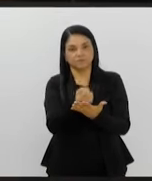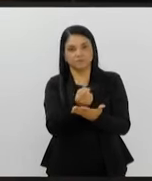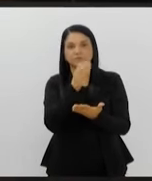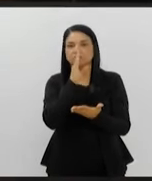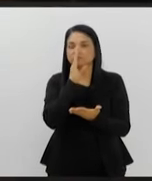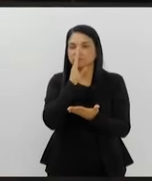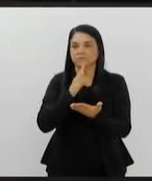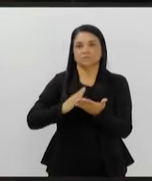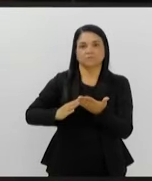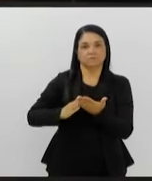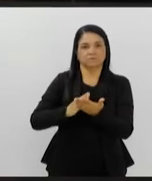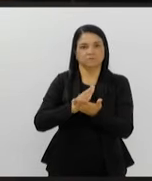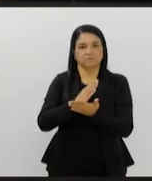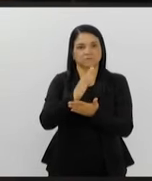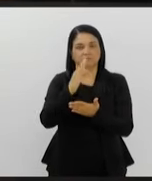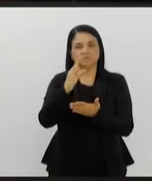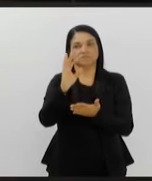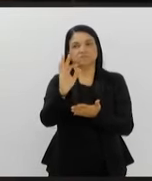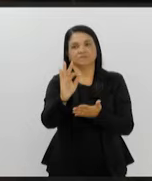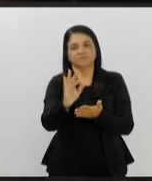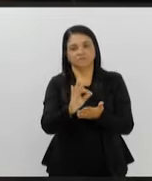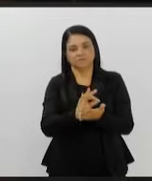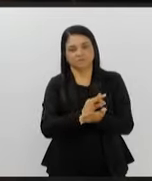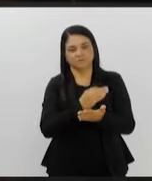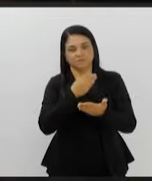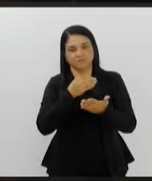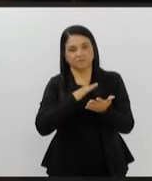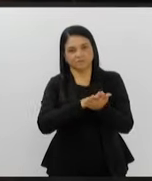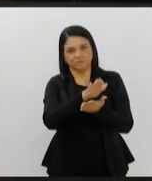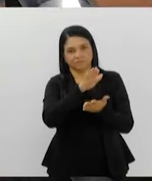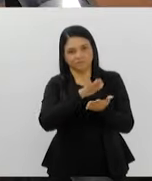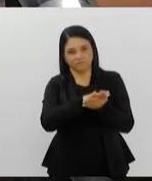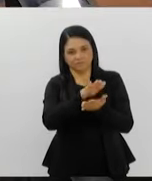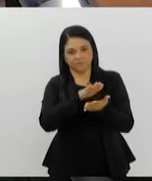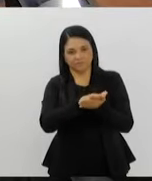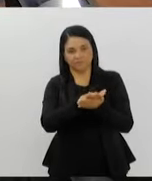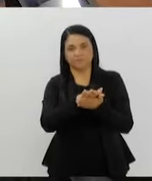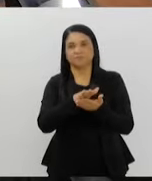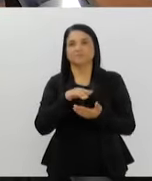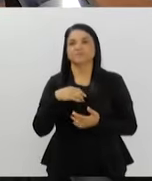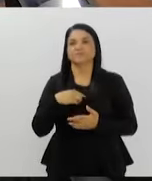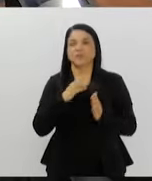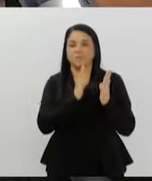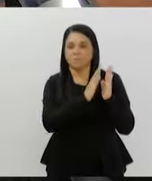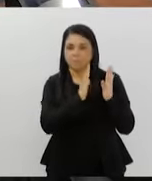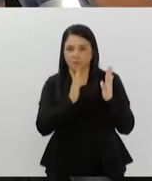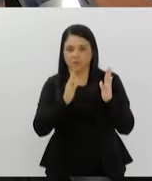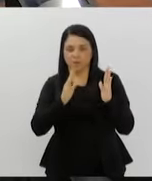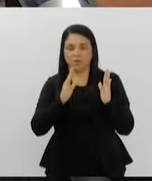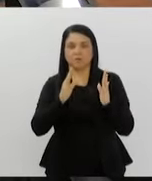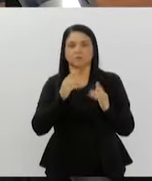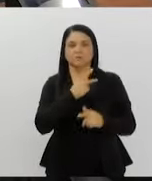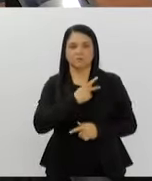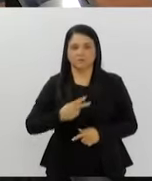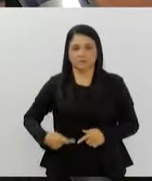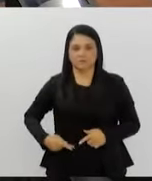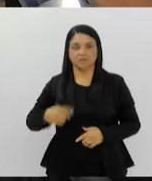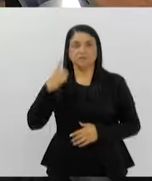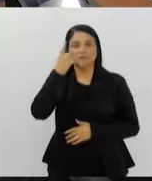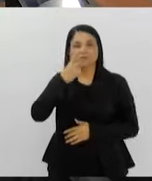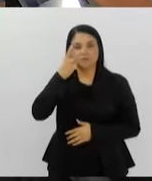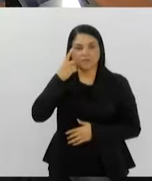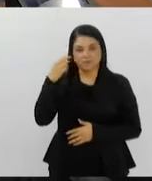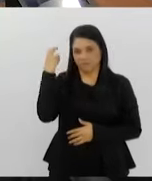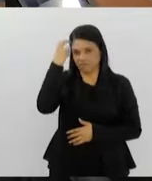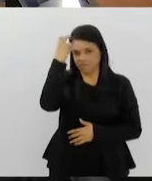aprovam permaneçam como estão. Aprovado, vai a publicação. Presidente, pela ordem, muito deputada brevemente, Dani, que deputada Verônica Lima